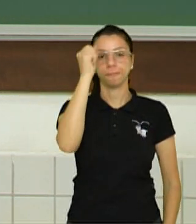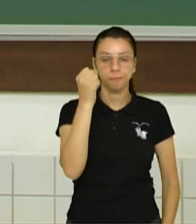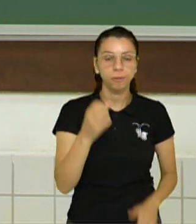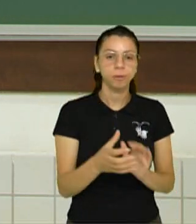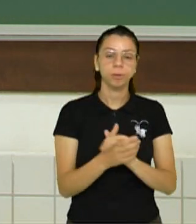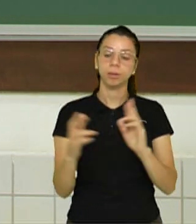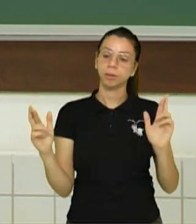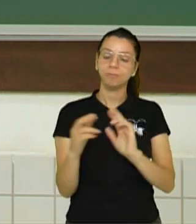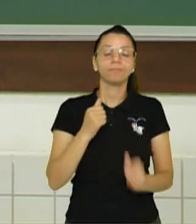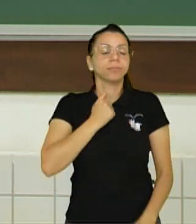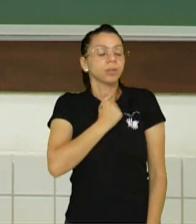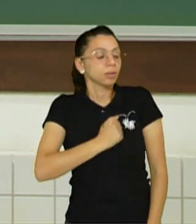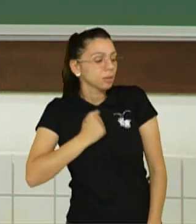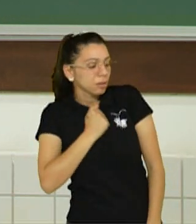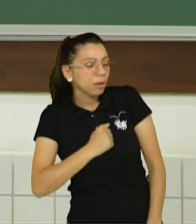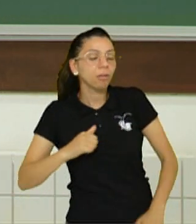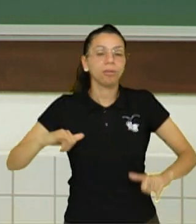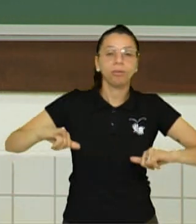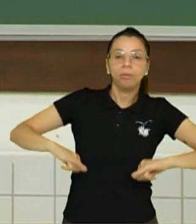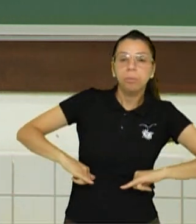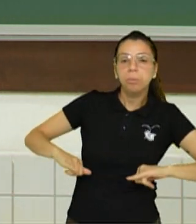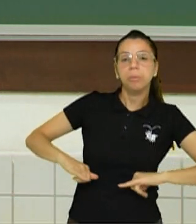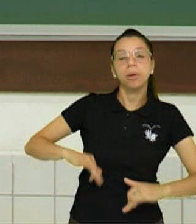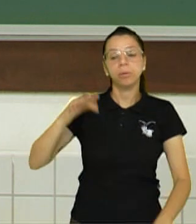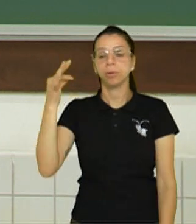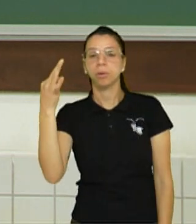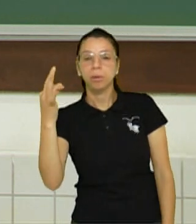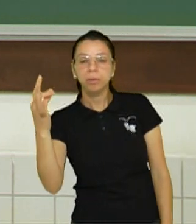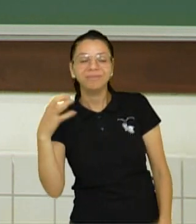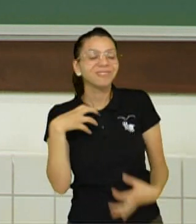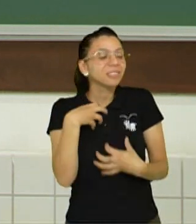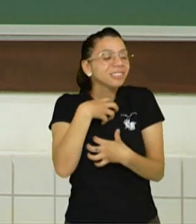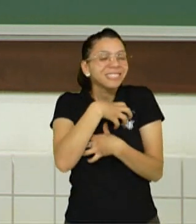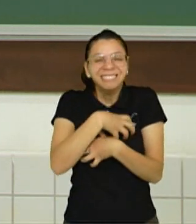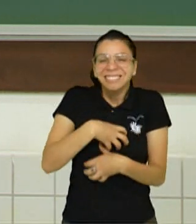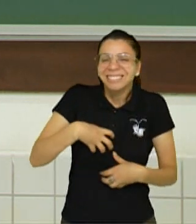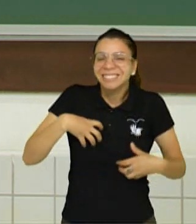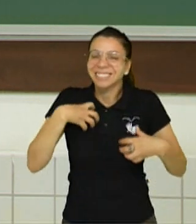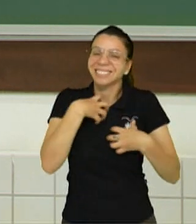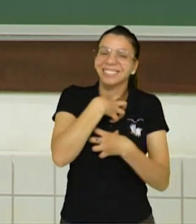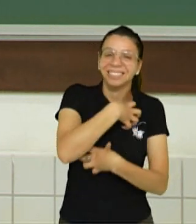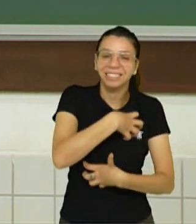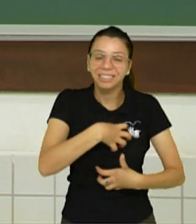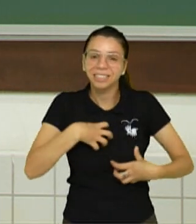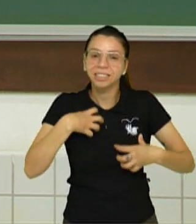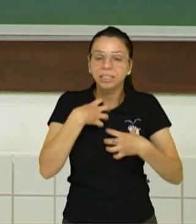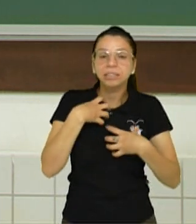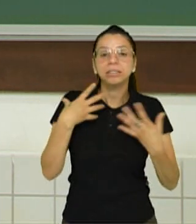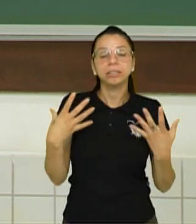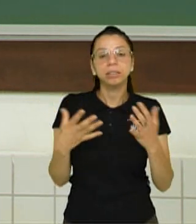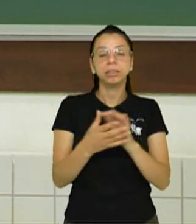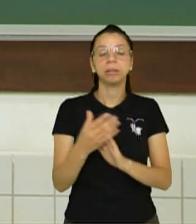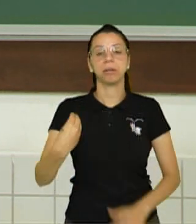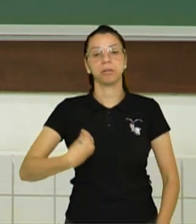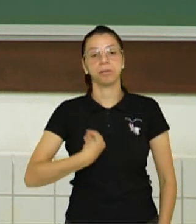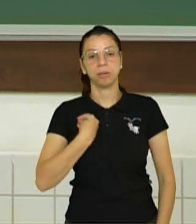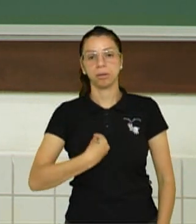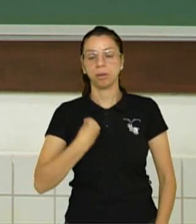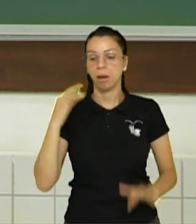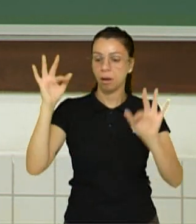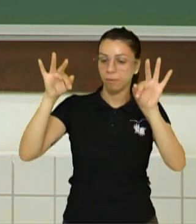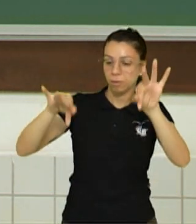à saudade, à dor, o sofrimento, aquela angústia perante a finitude da existência, a morte,